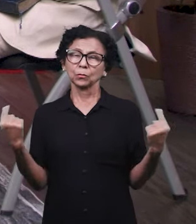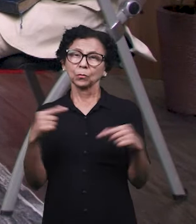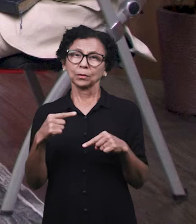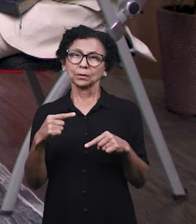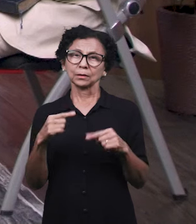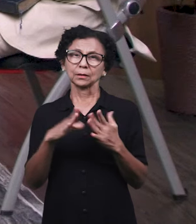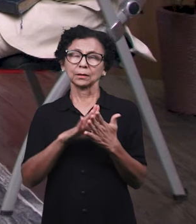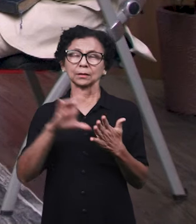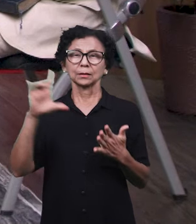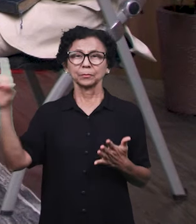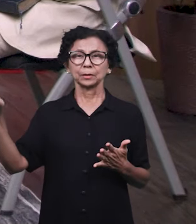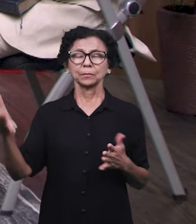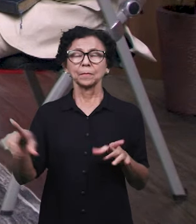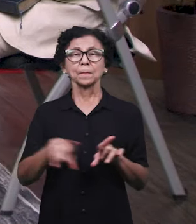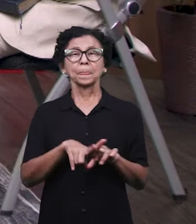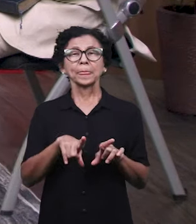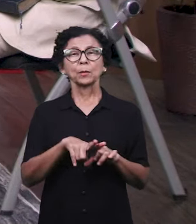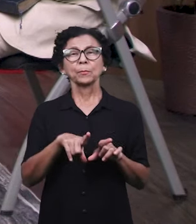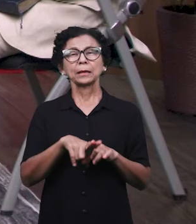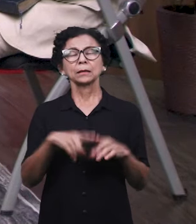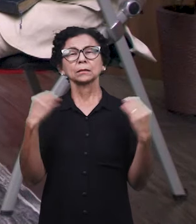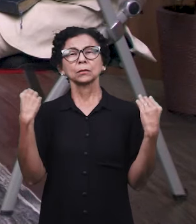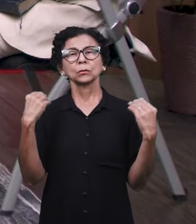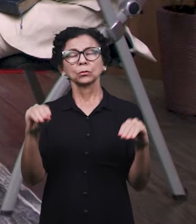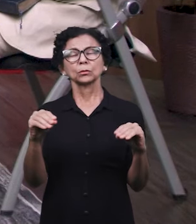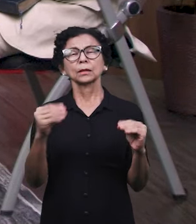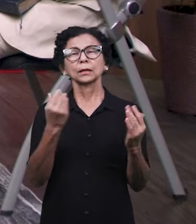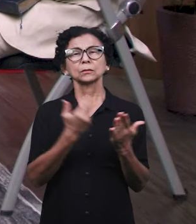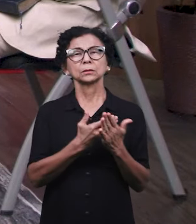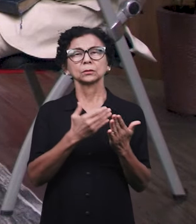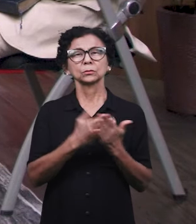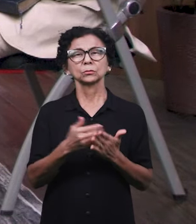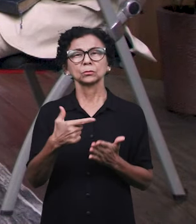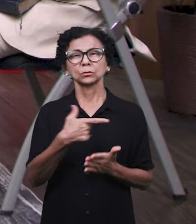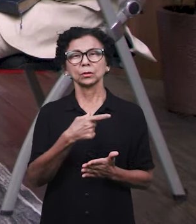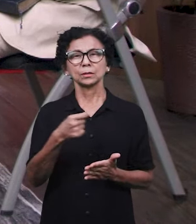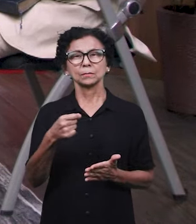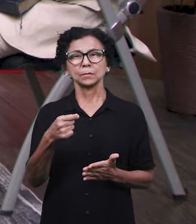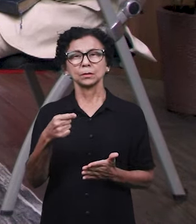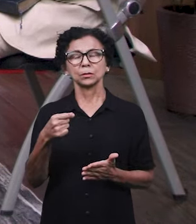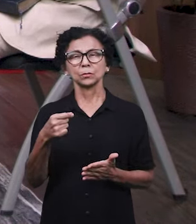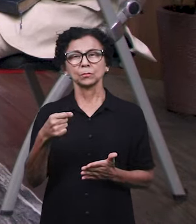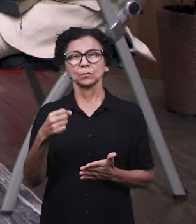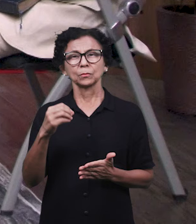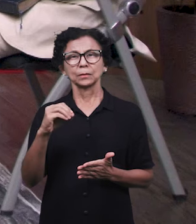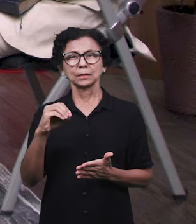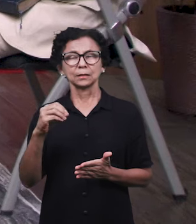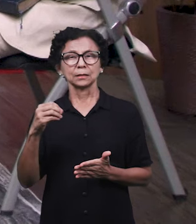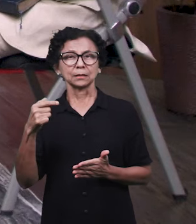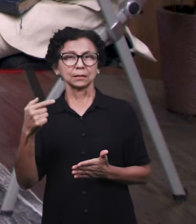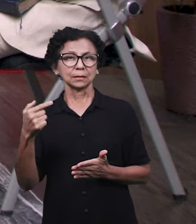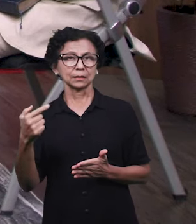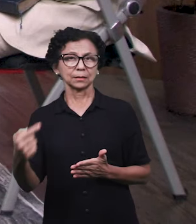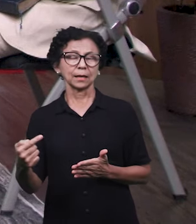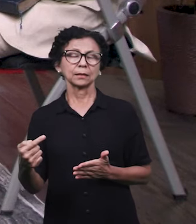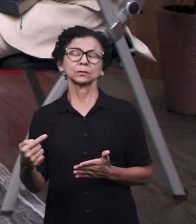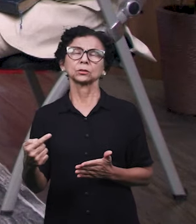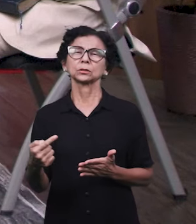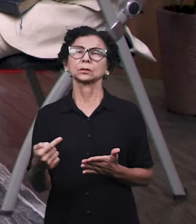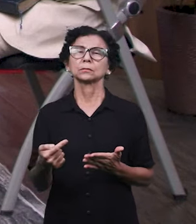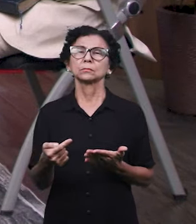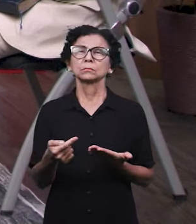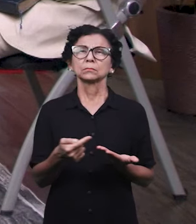vai mostrar exatamente a relação dos elementos químicos que estão presentes na argila e os elementos químicos que